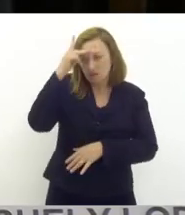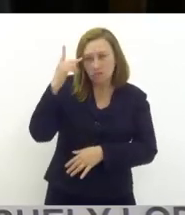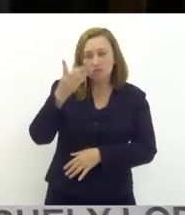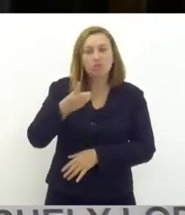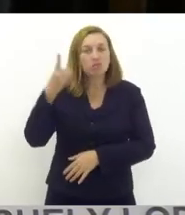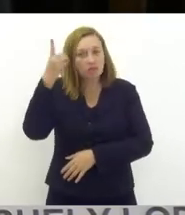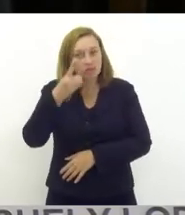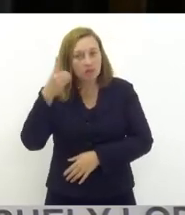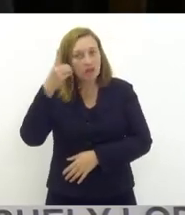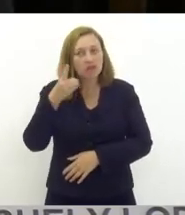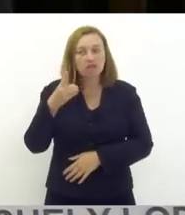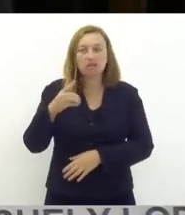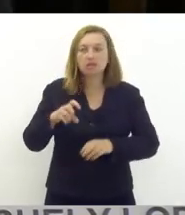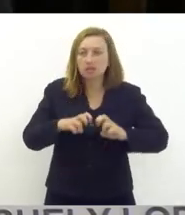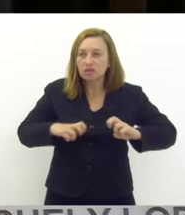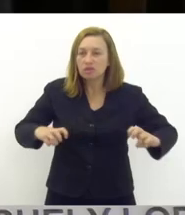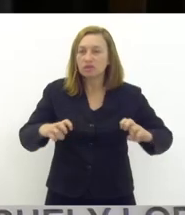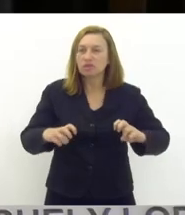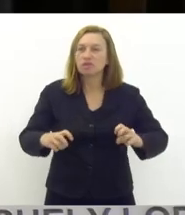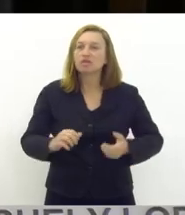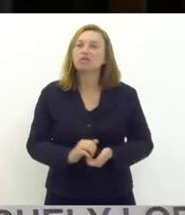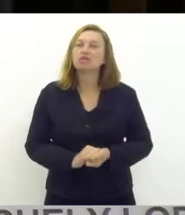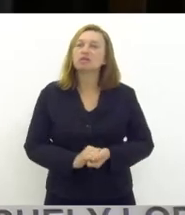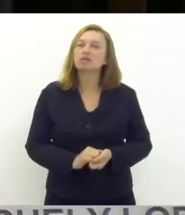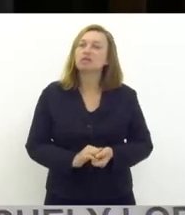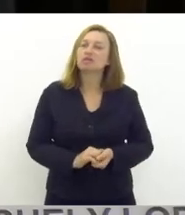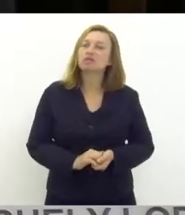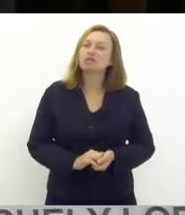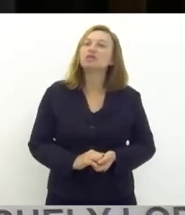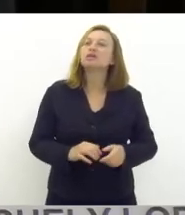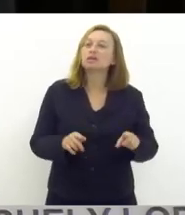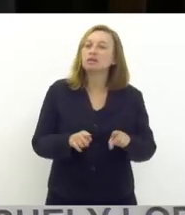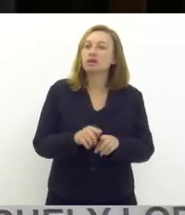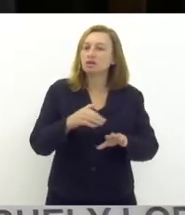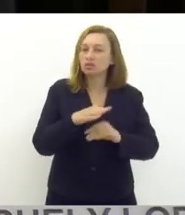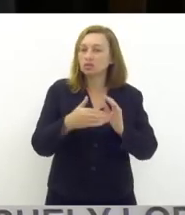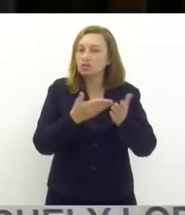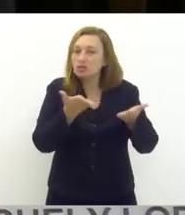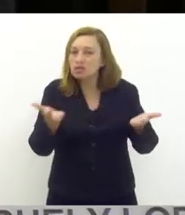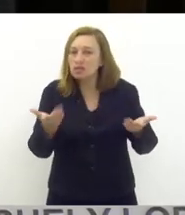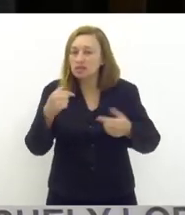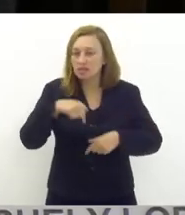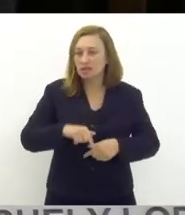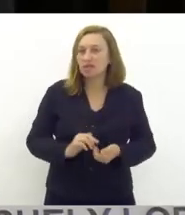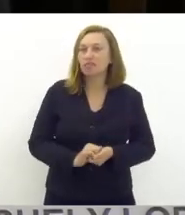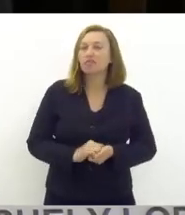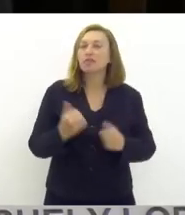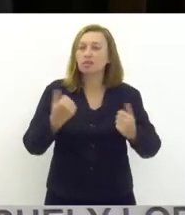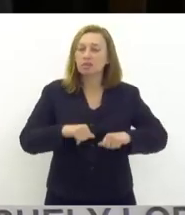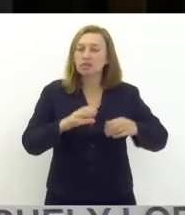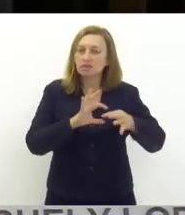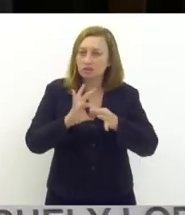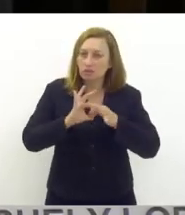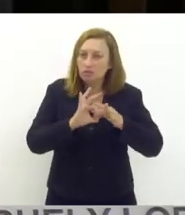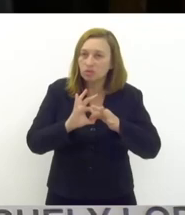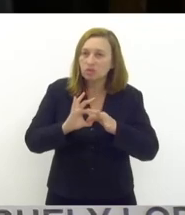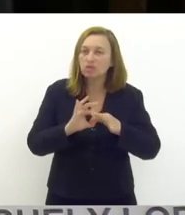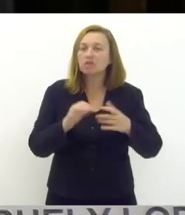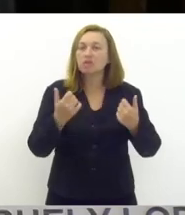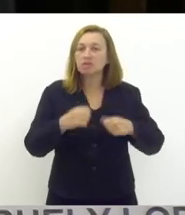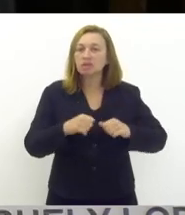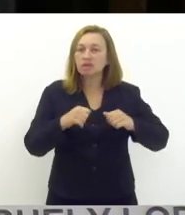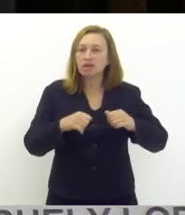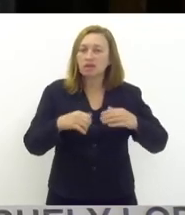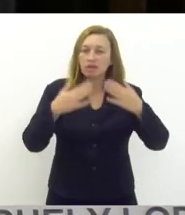como os componentes dessa mesa seguramente como as pessoas que estão aqui presentes nós precisamos dessa união nós precisamos